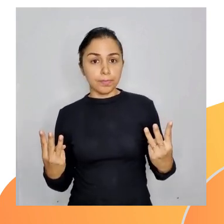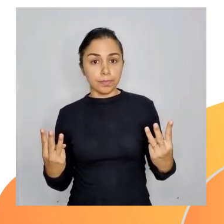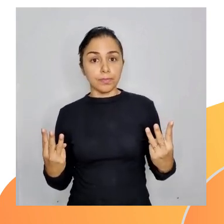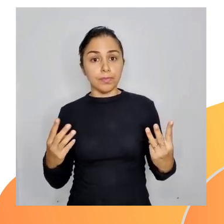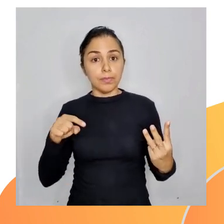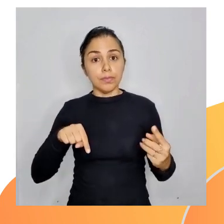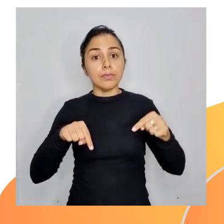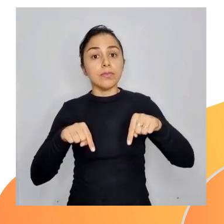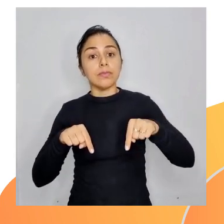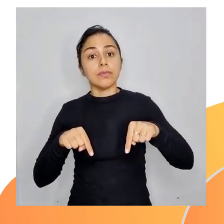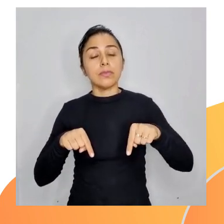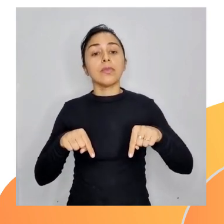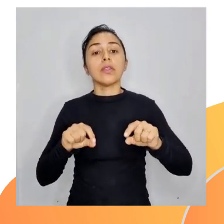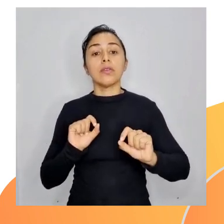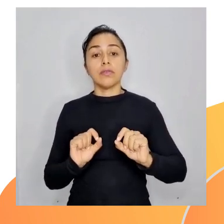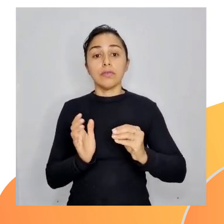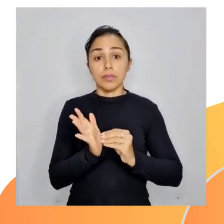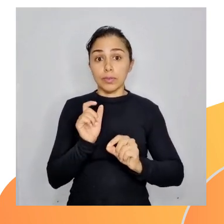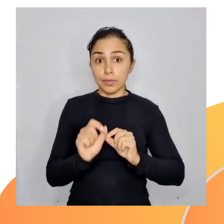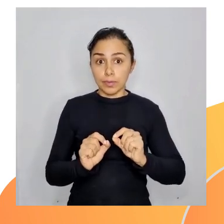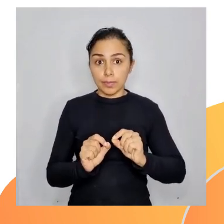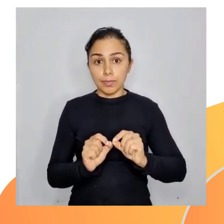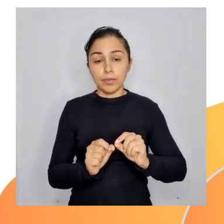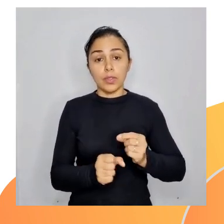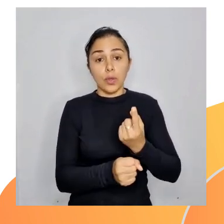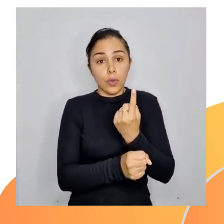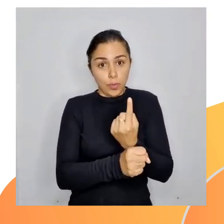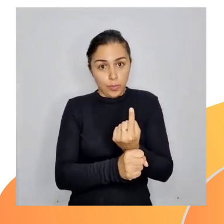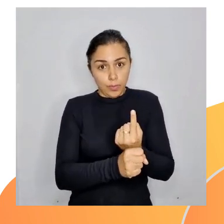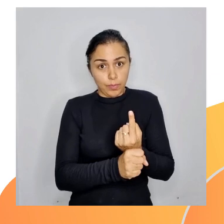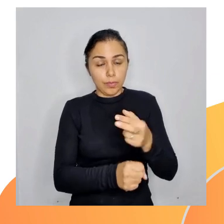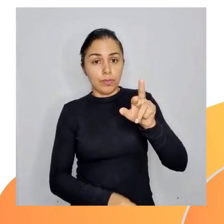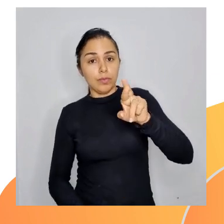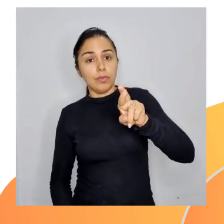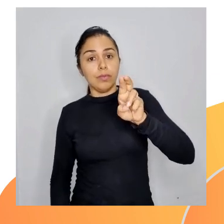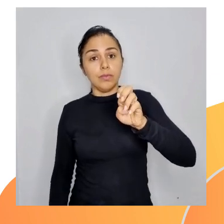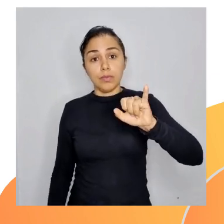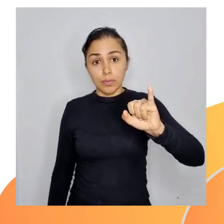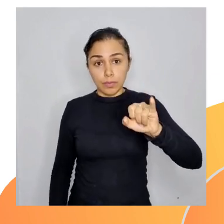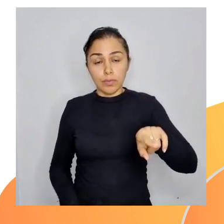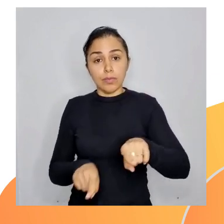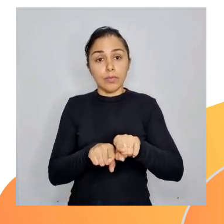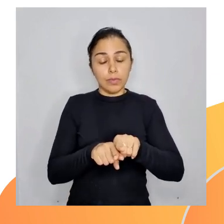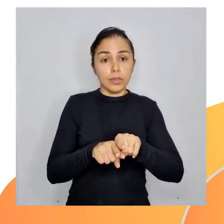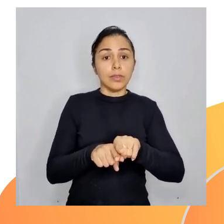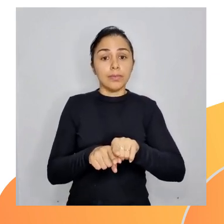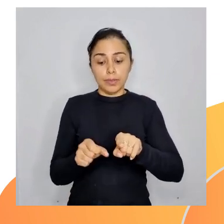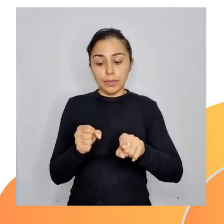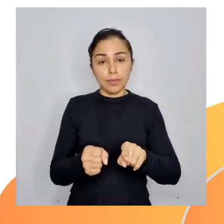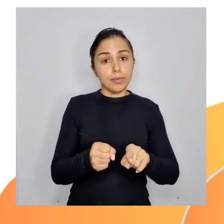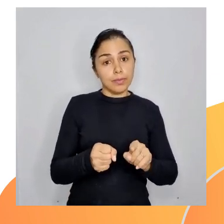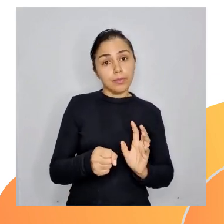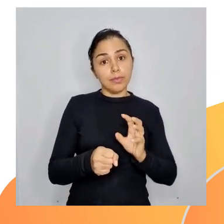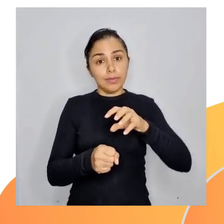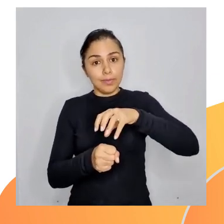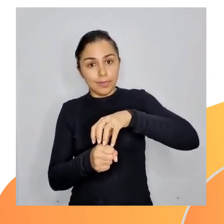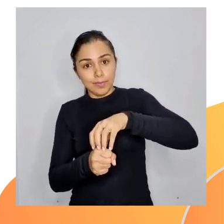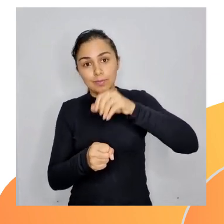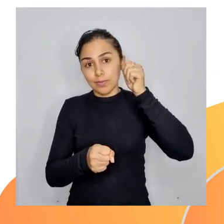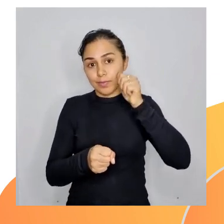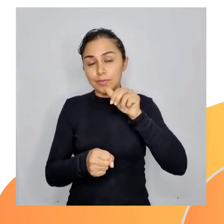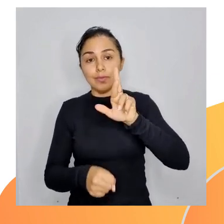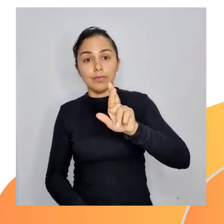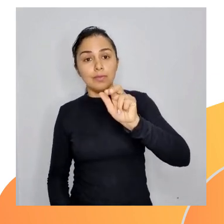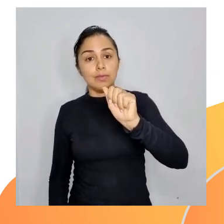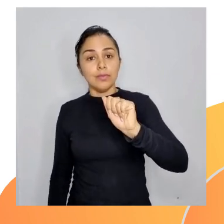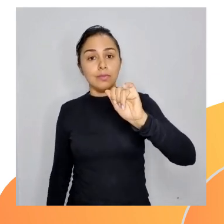aí inicial, eu tenho rei e eu tenho a minha rainha, ok? E aí eu tenho uma simples regra